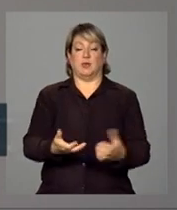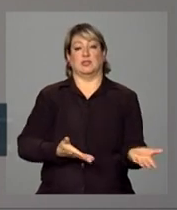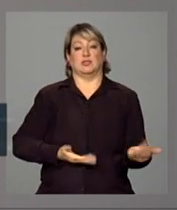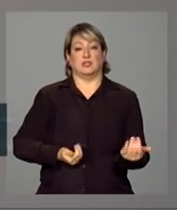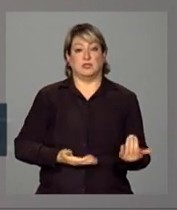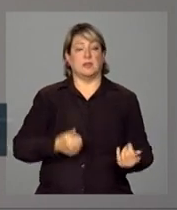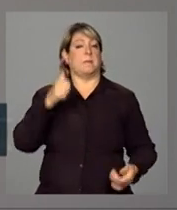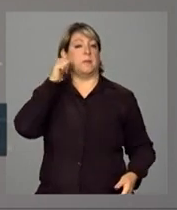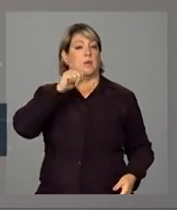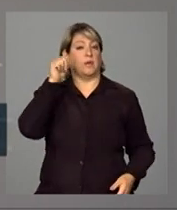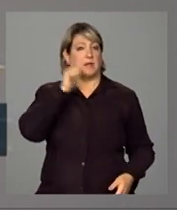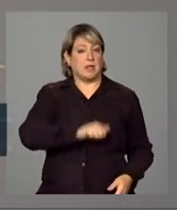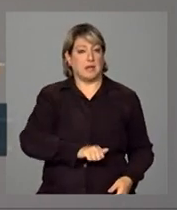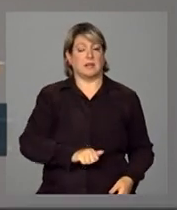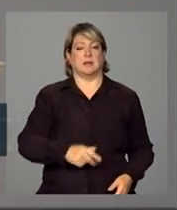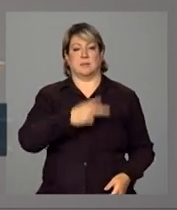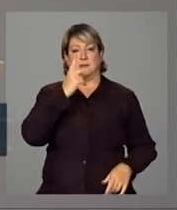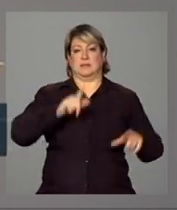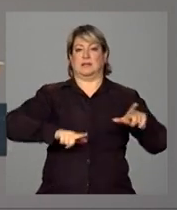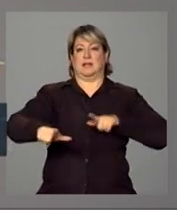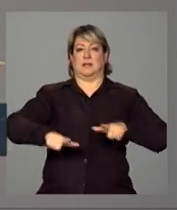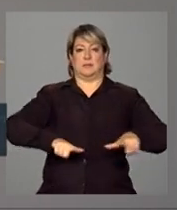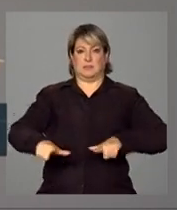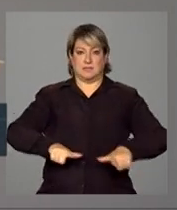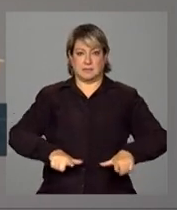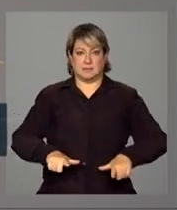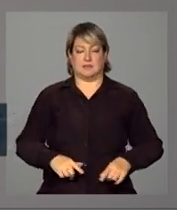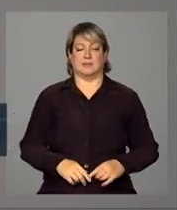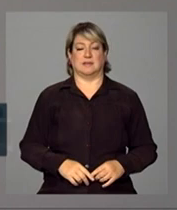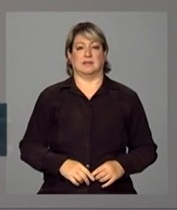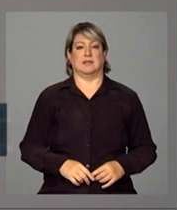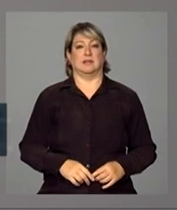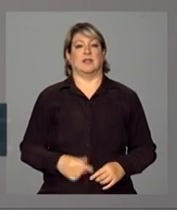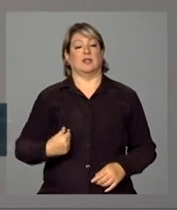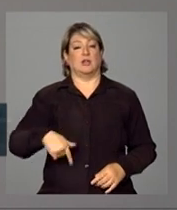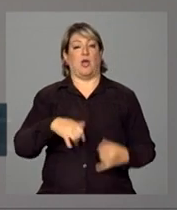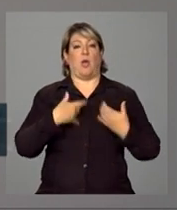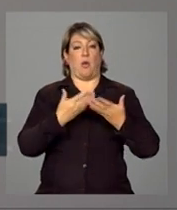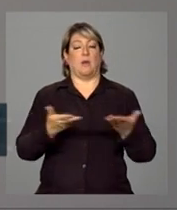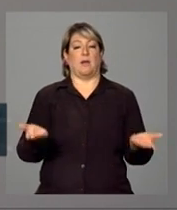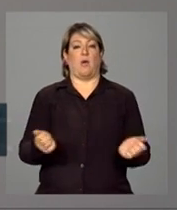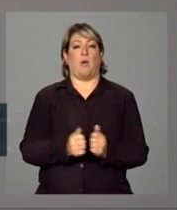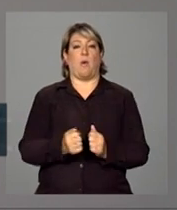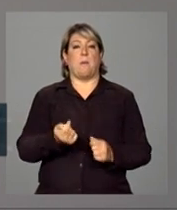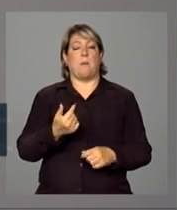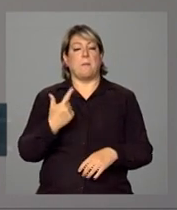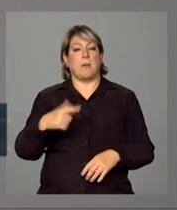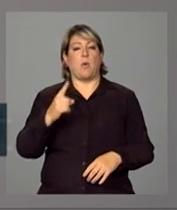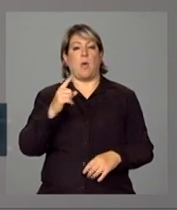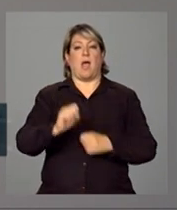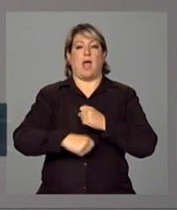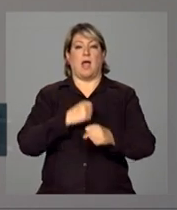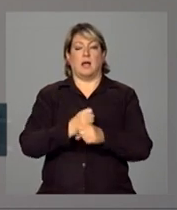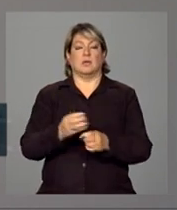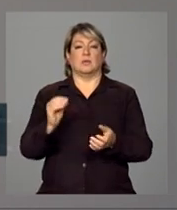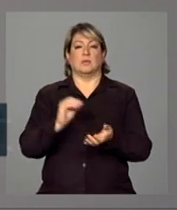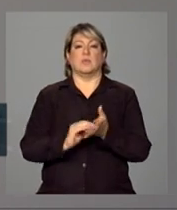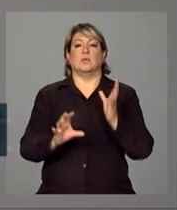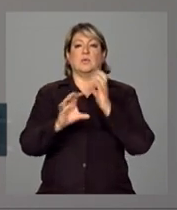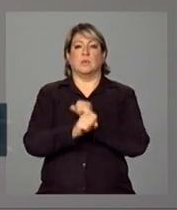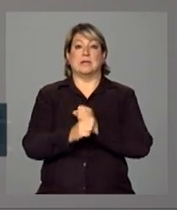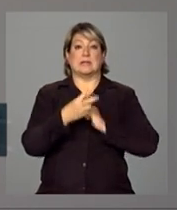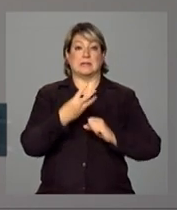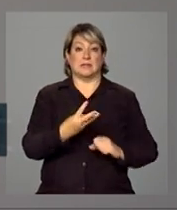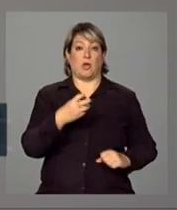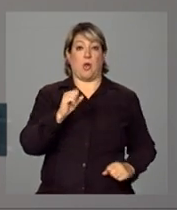jovens, mulheres, trabalhadores. Comemoramos, com pouco mais de 1 ano de trabalho, a marca de 380